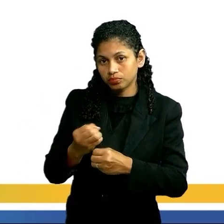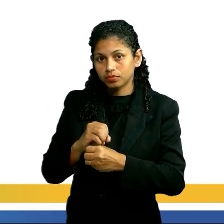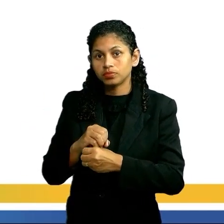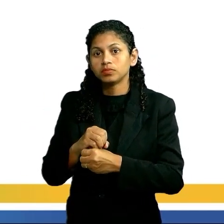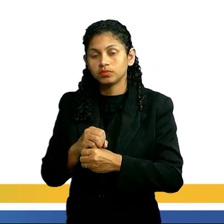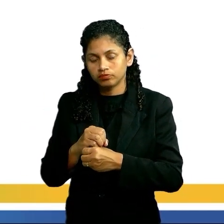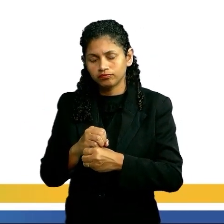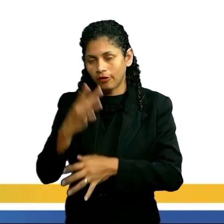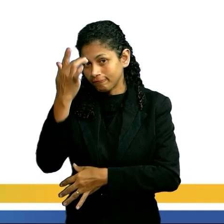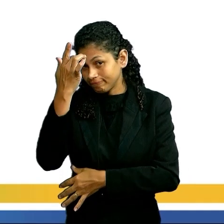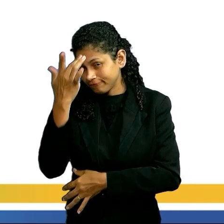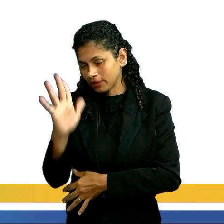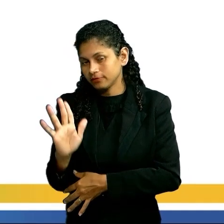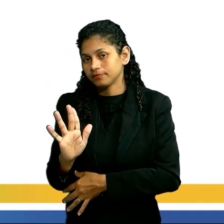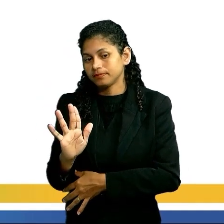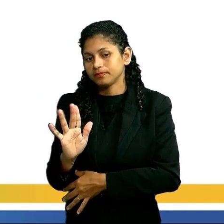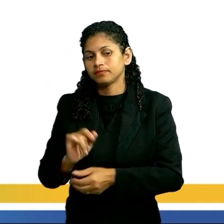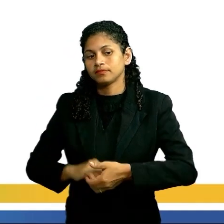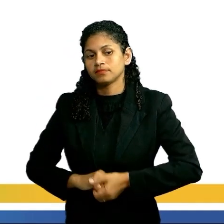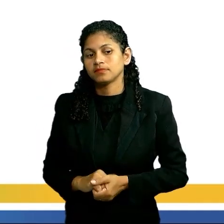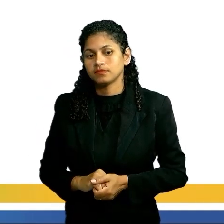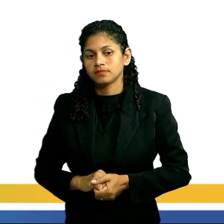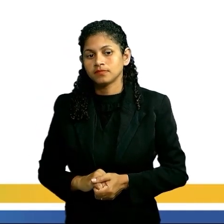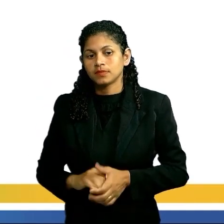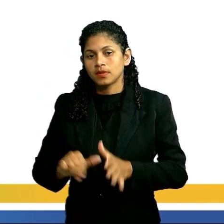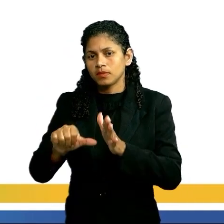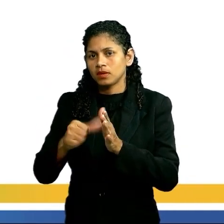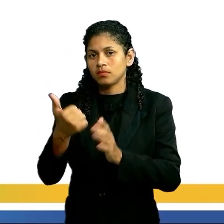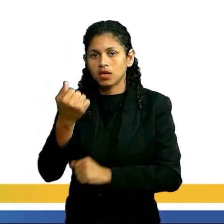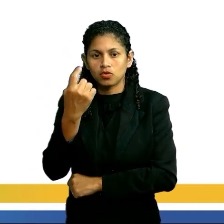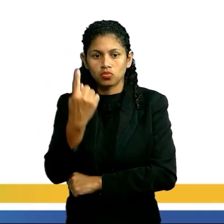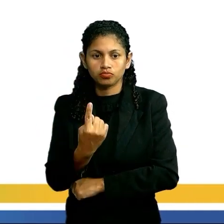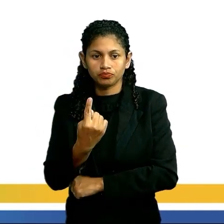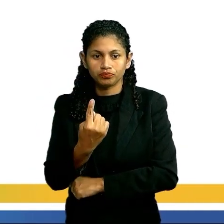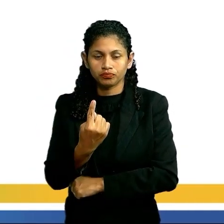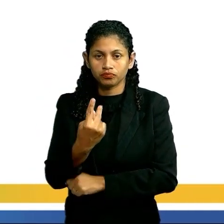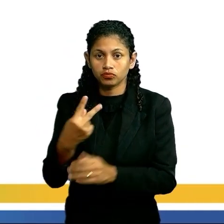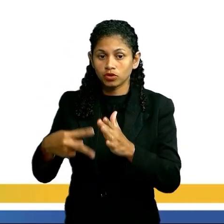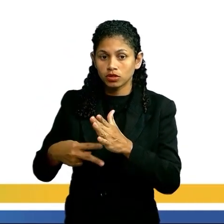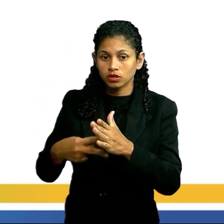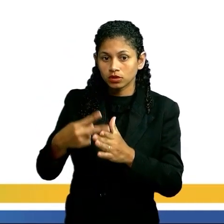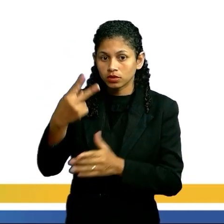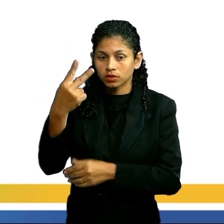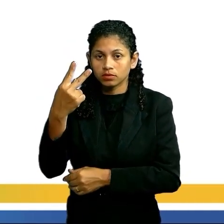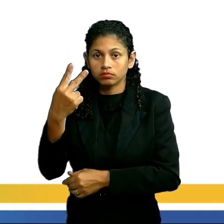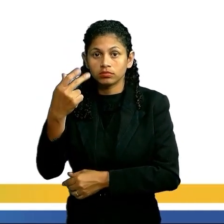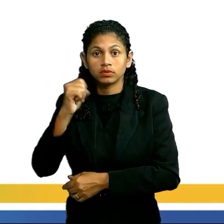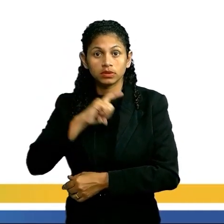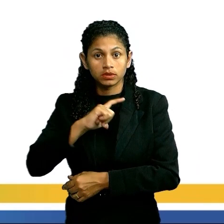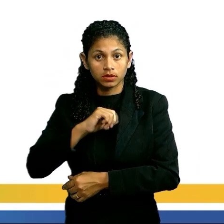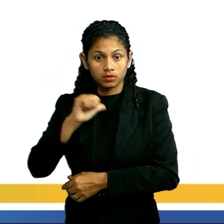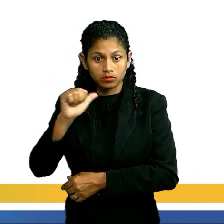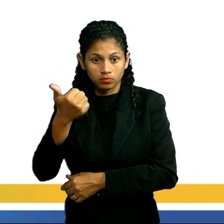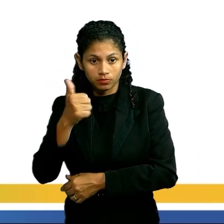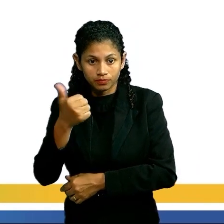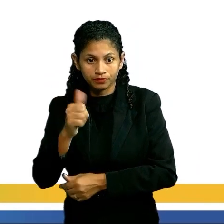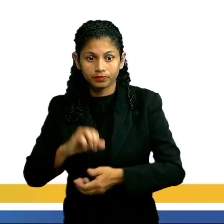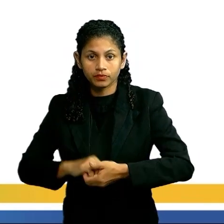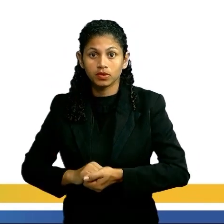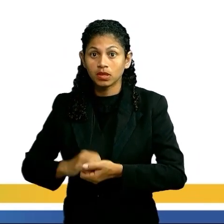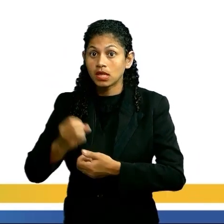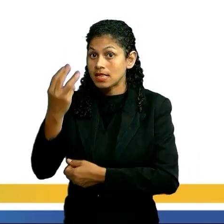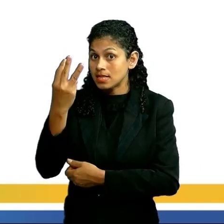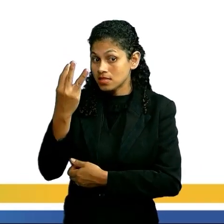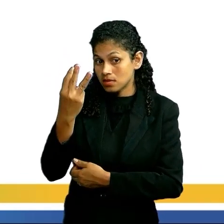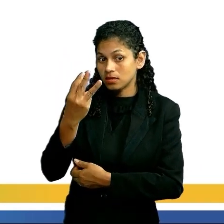aí fica fácil. Primário só tem um. Secundário, se você for contar 1 a 1, tem 11.